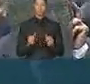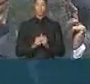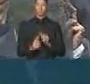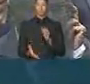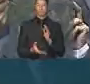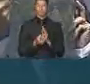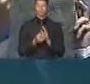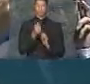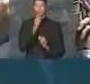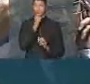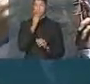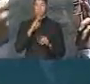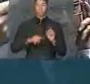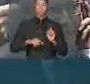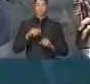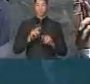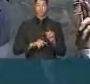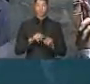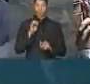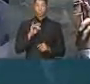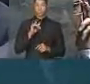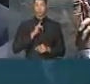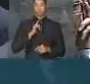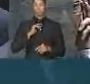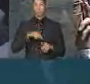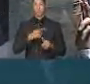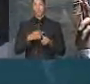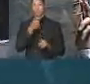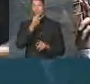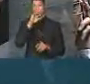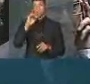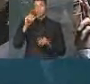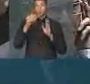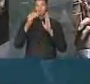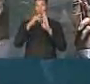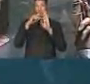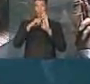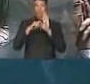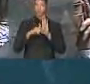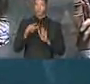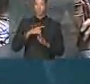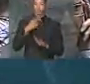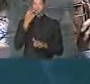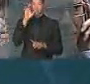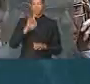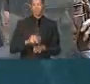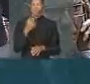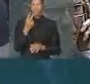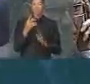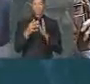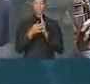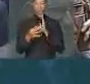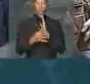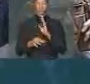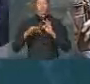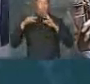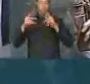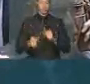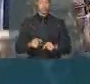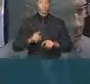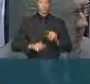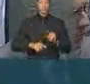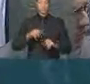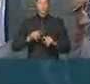acréscimo ainda essa matéria se ela tiver mais de 80 itens ela terá direito a dois destaques e todas as matérias